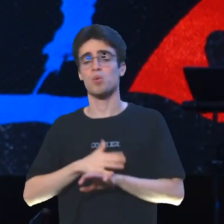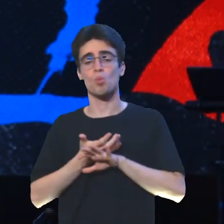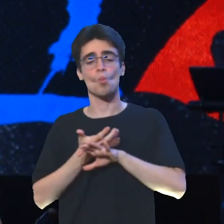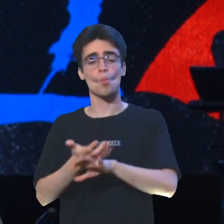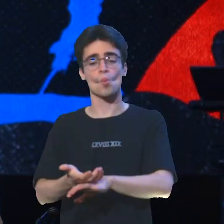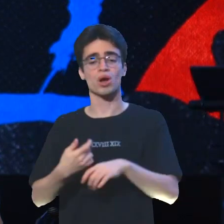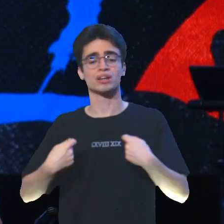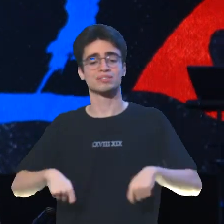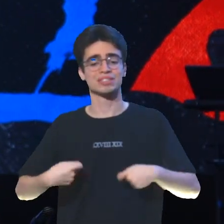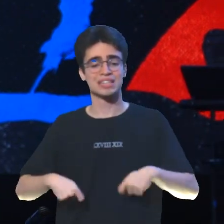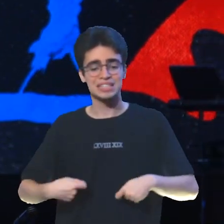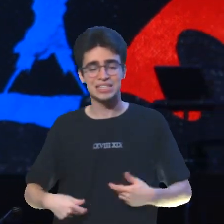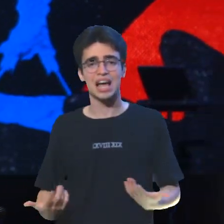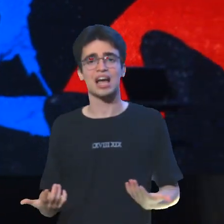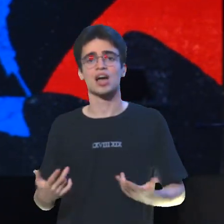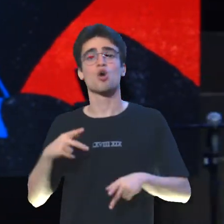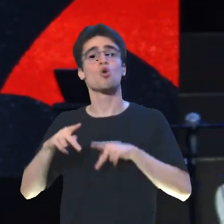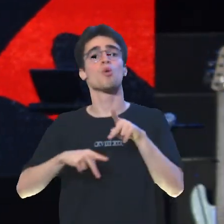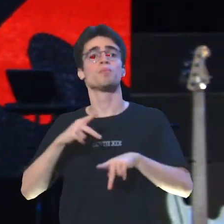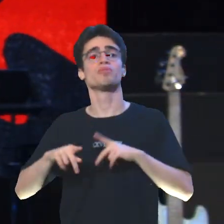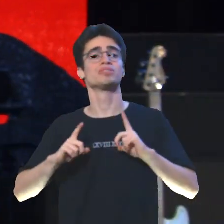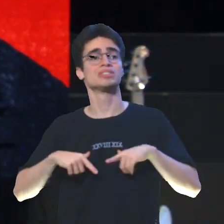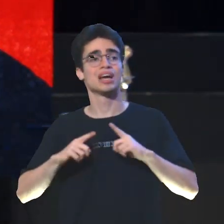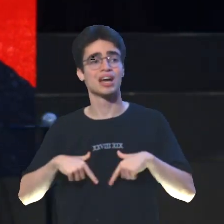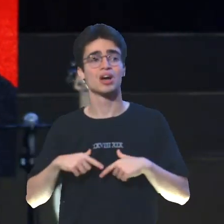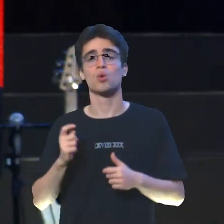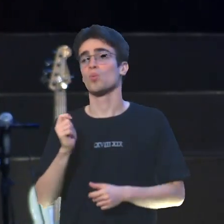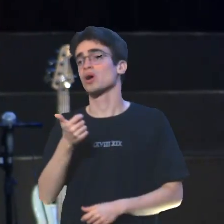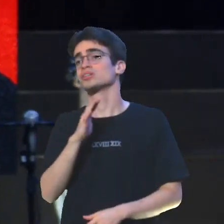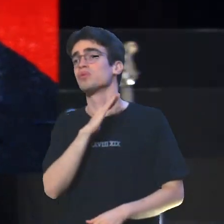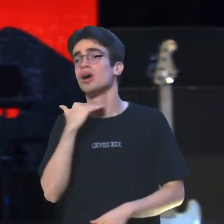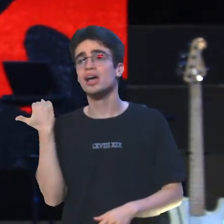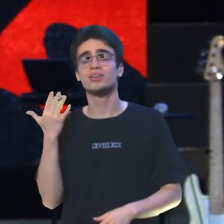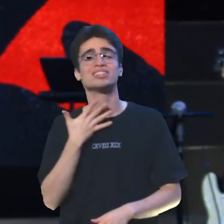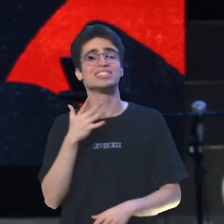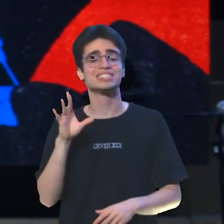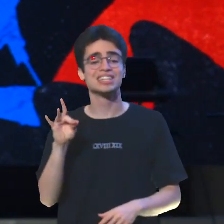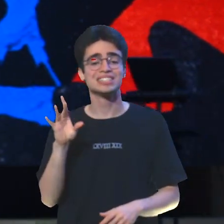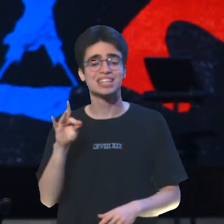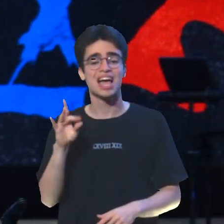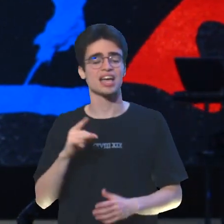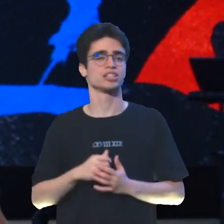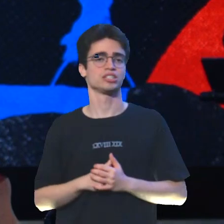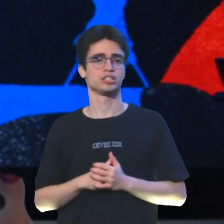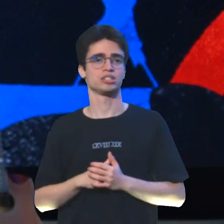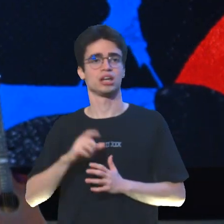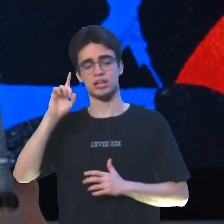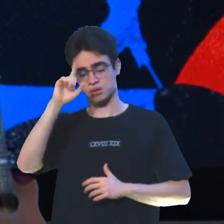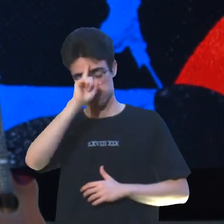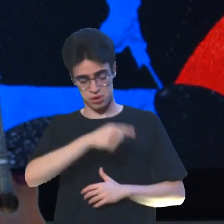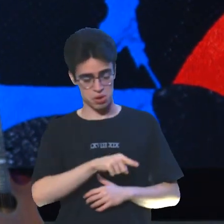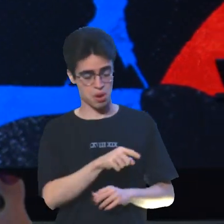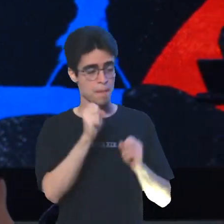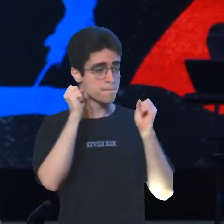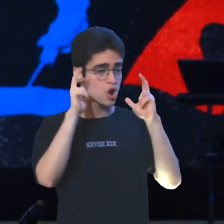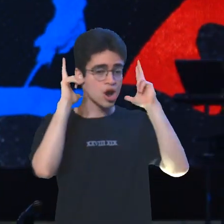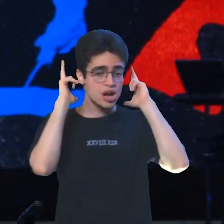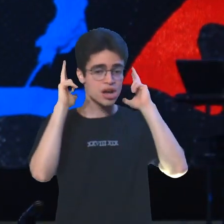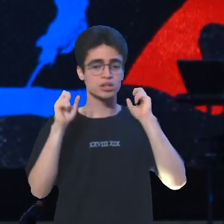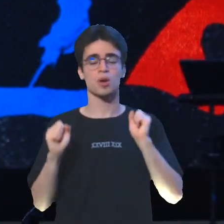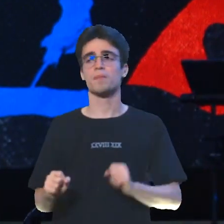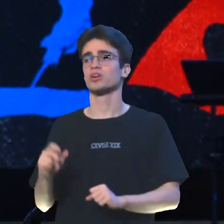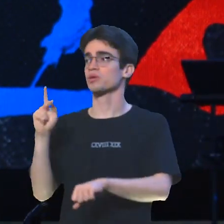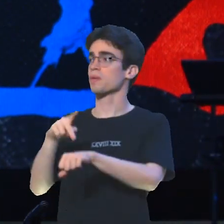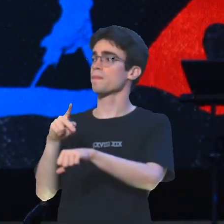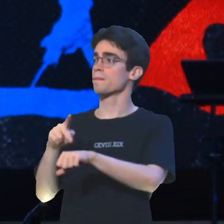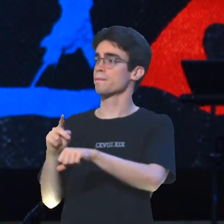Israel estava morrendo de sede no deserto. E Deus mandou Moisés bater numa